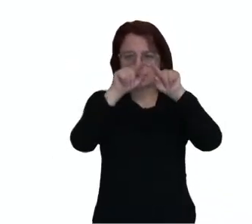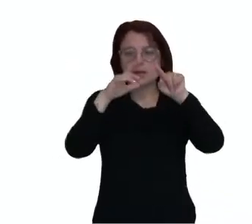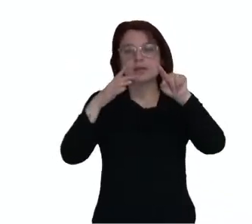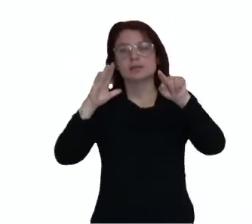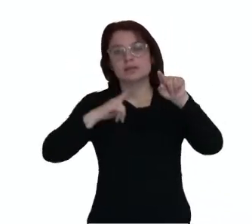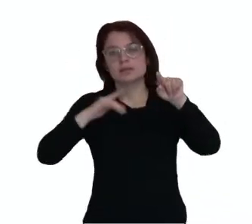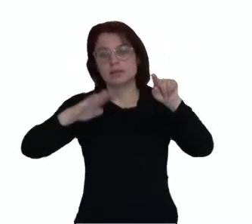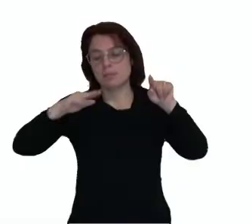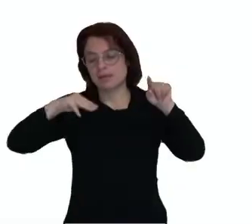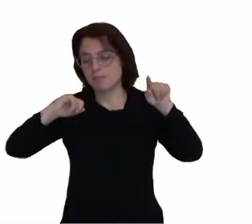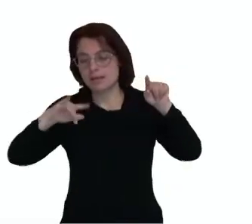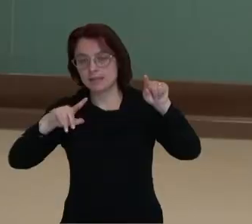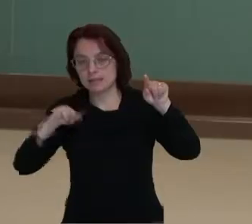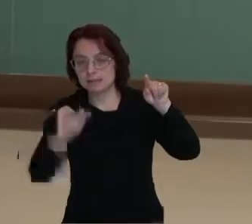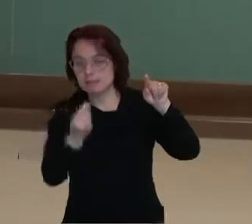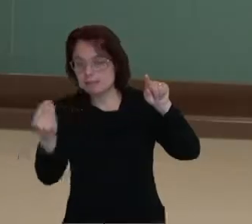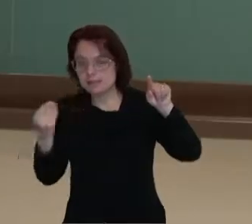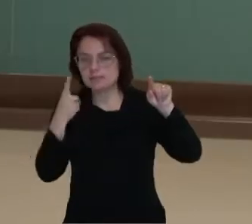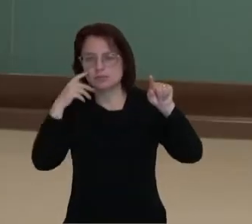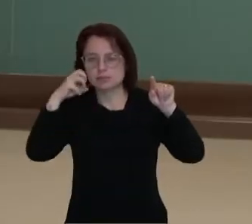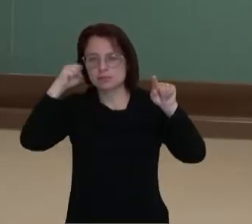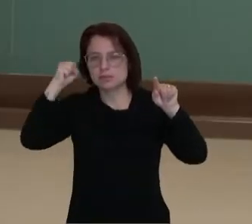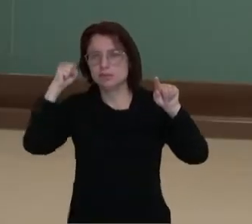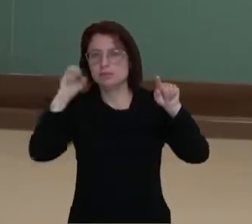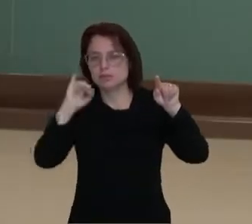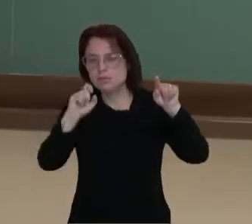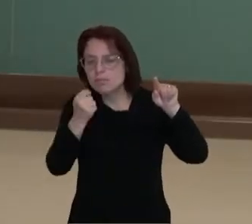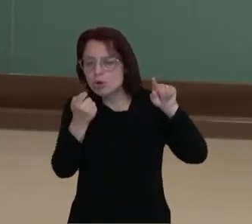mais escuro. Quanto menos melanina, mais claro.